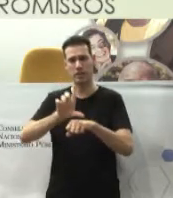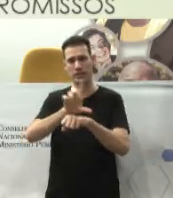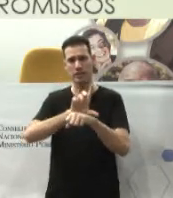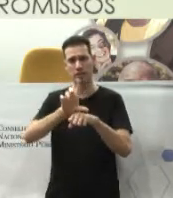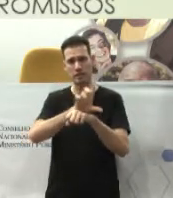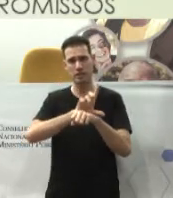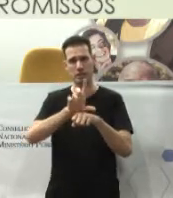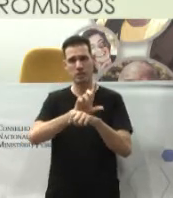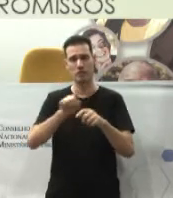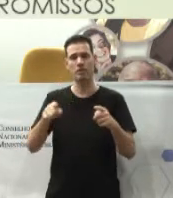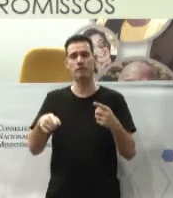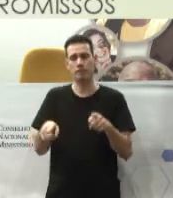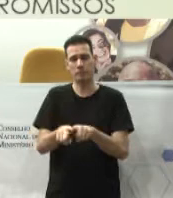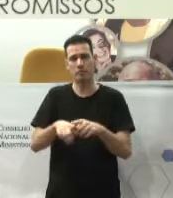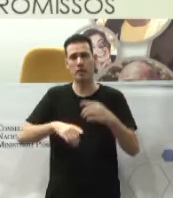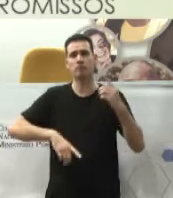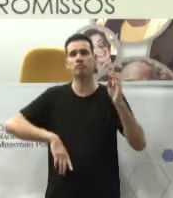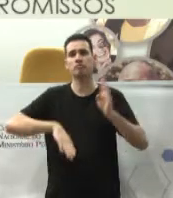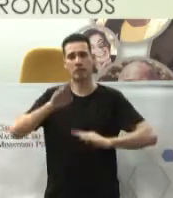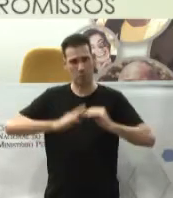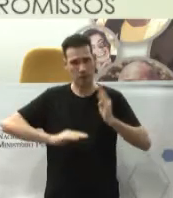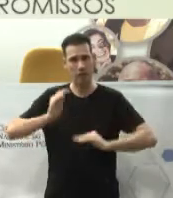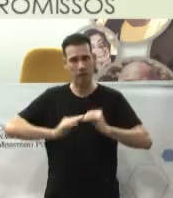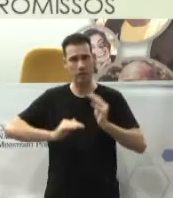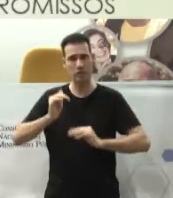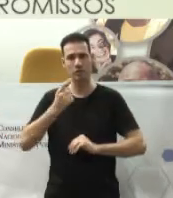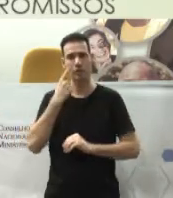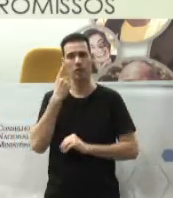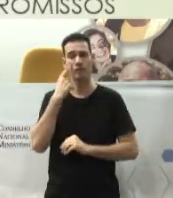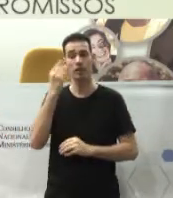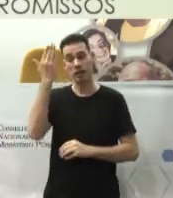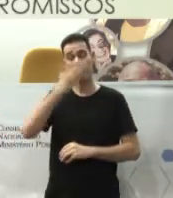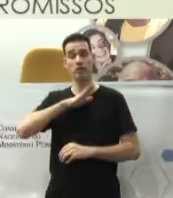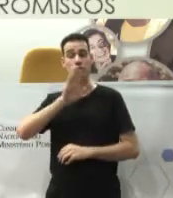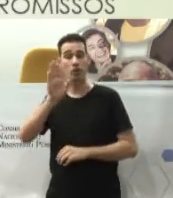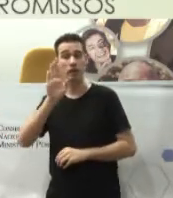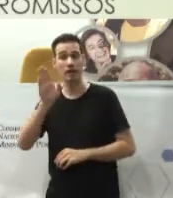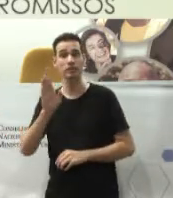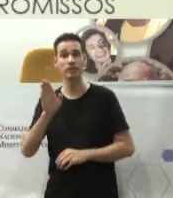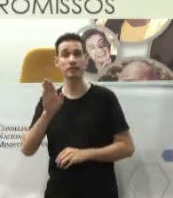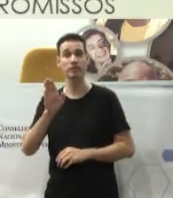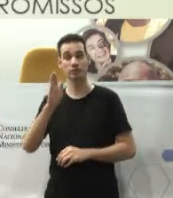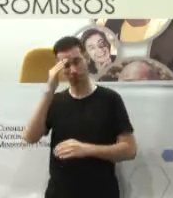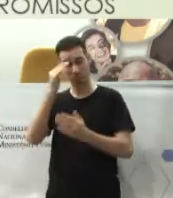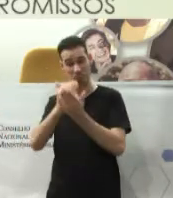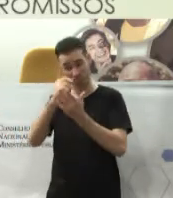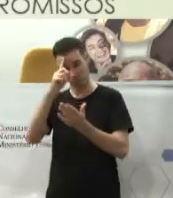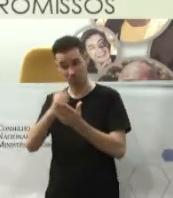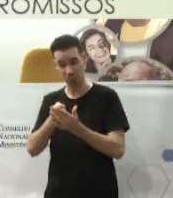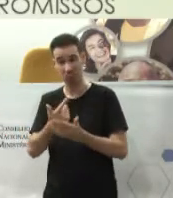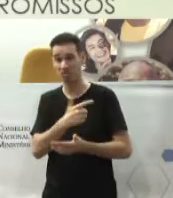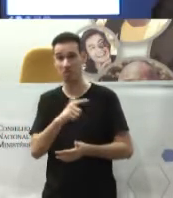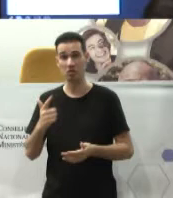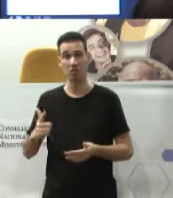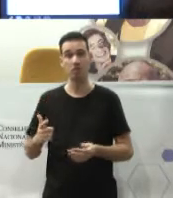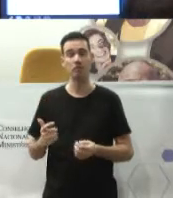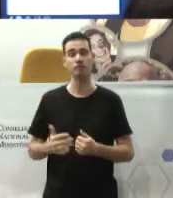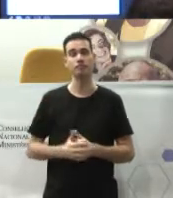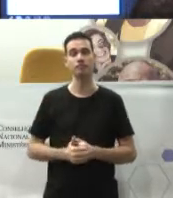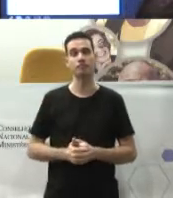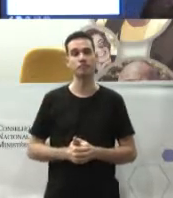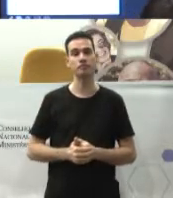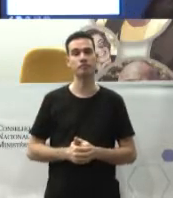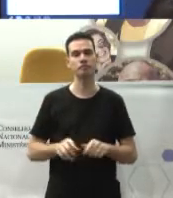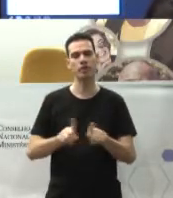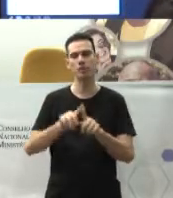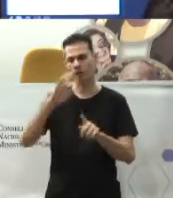na prática, para suprir as promessas descumpridas da legislação e do ordenamento jurídico,